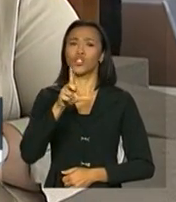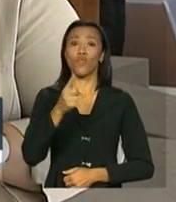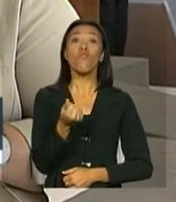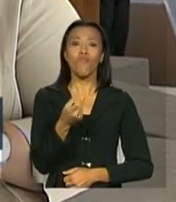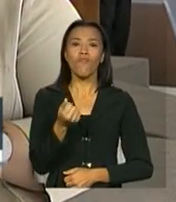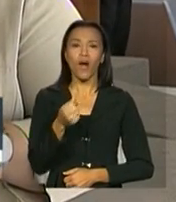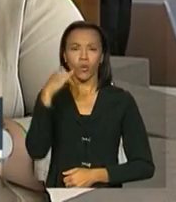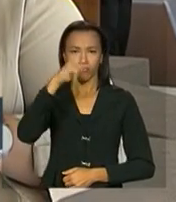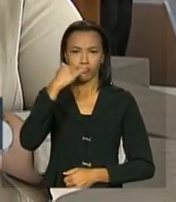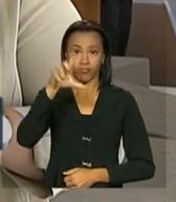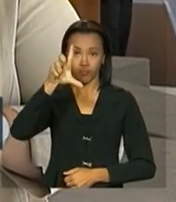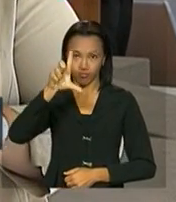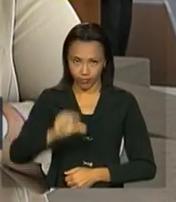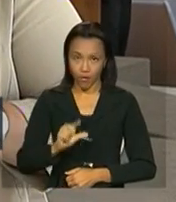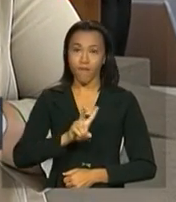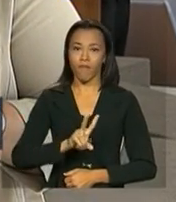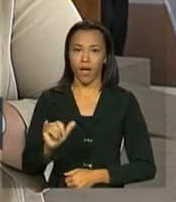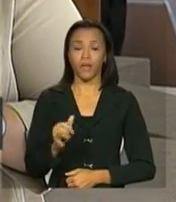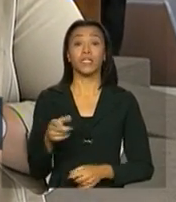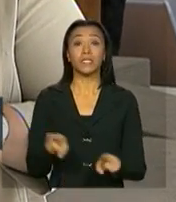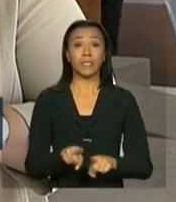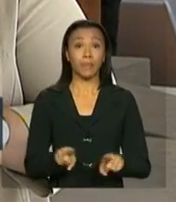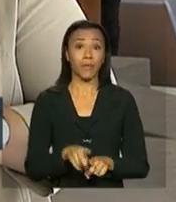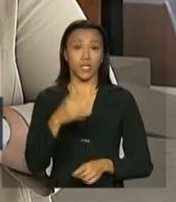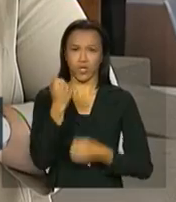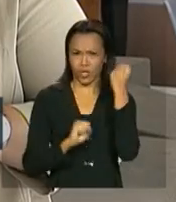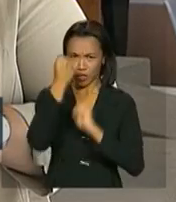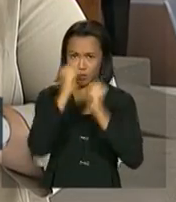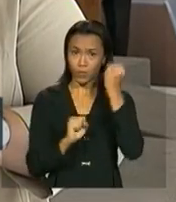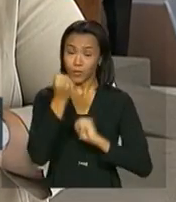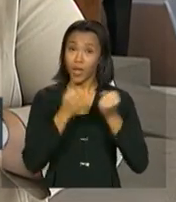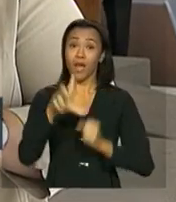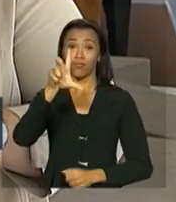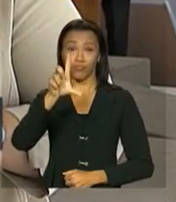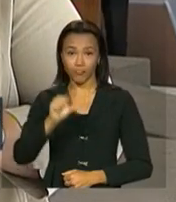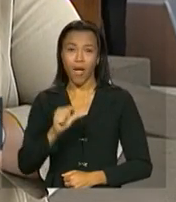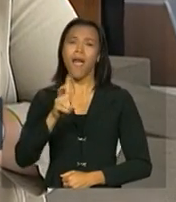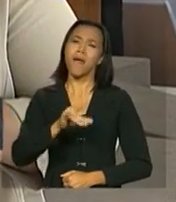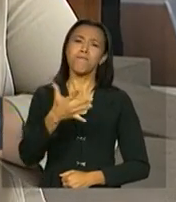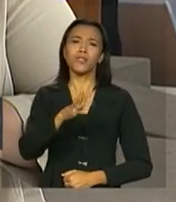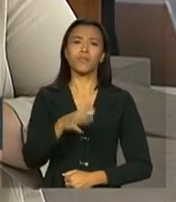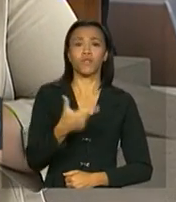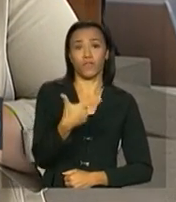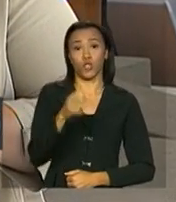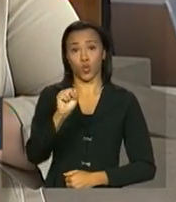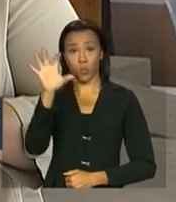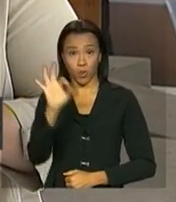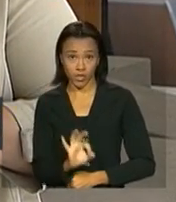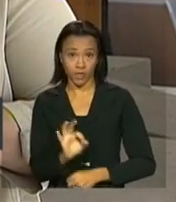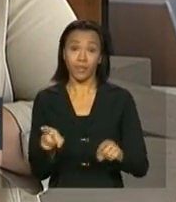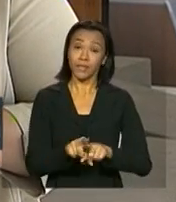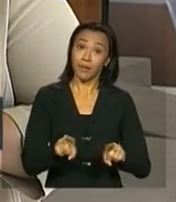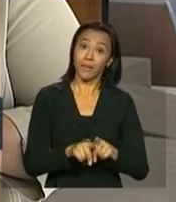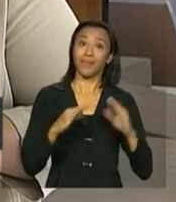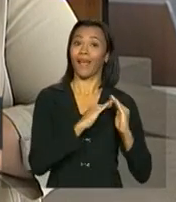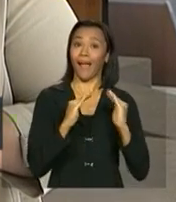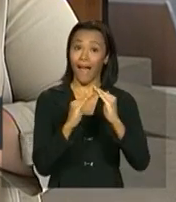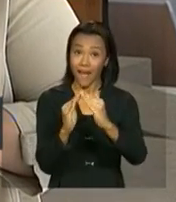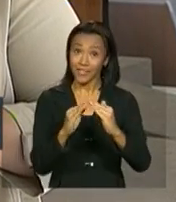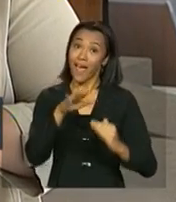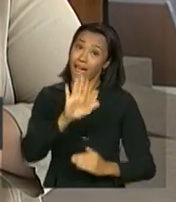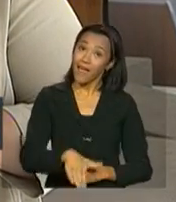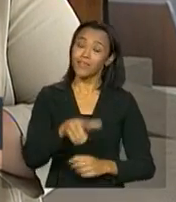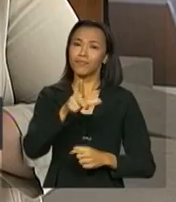valor da conta de luz vai cair. No caso das indústrias, essa redução é em média de 28%. E no caso das casas,